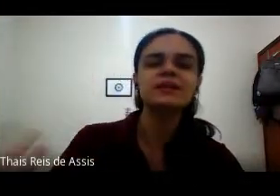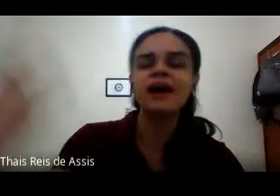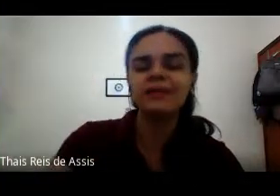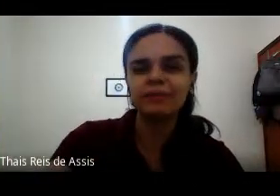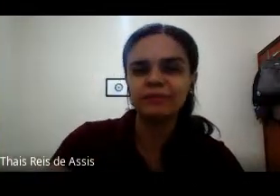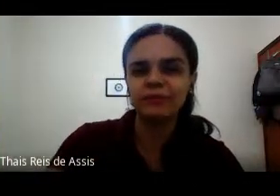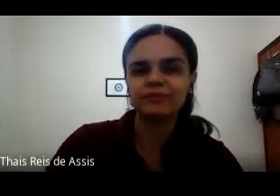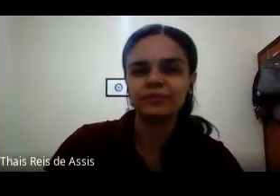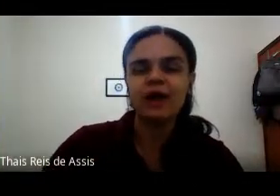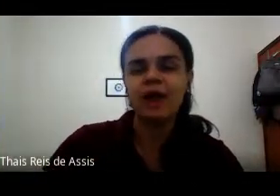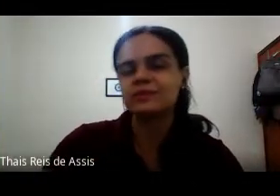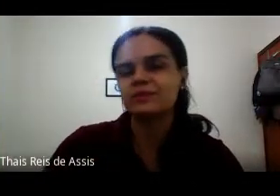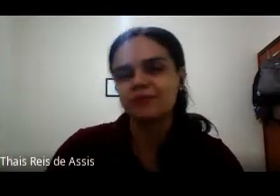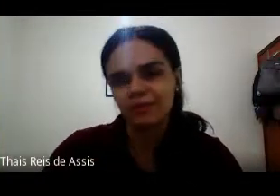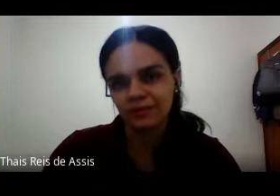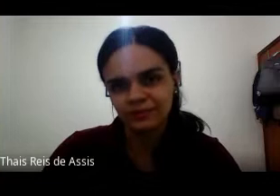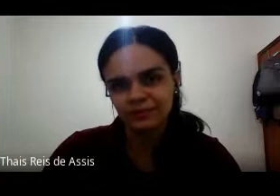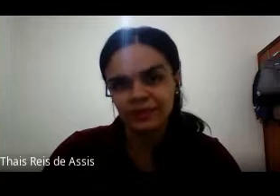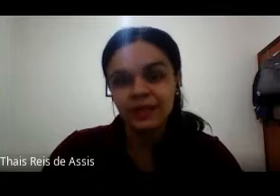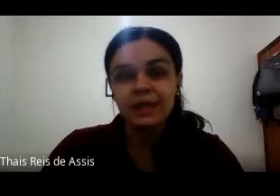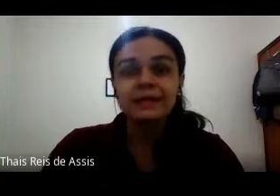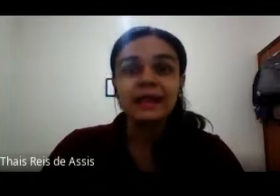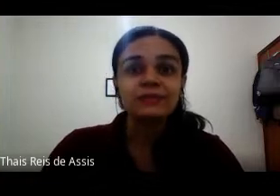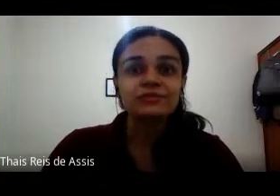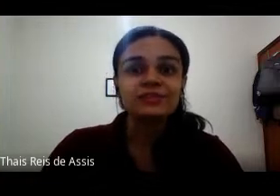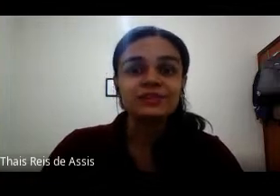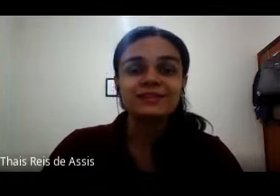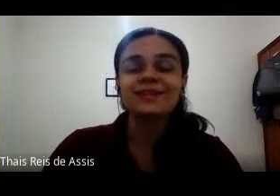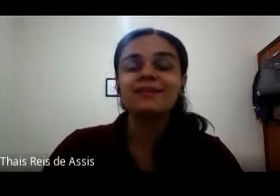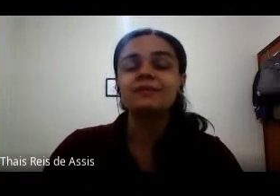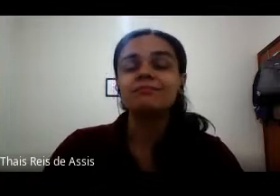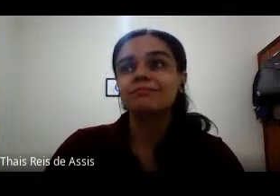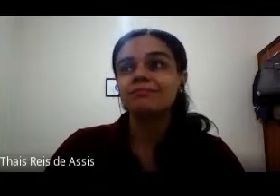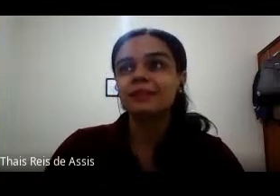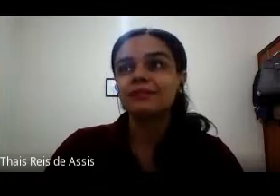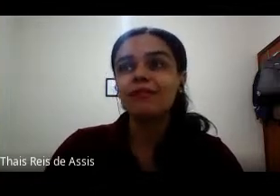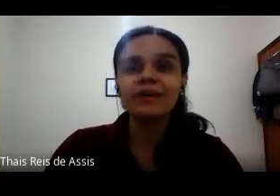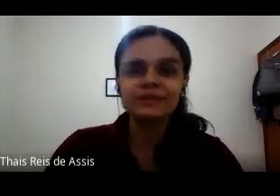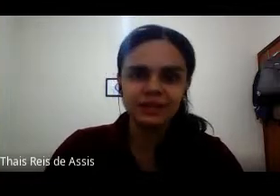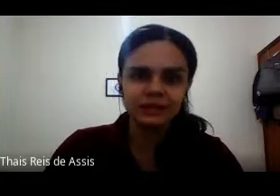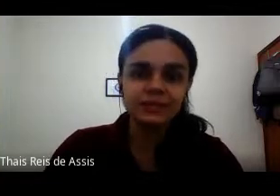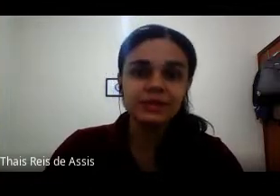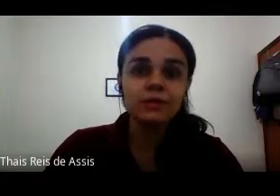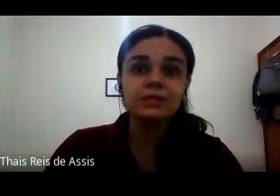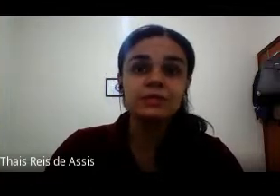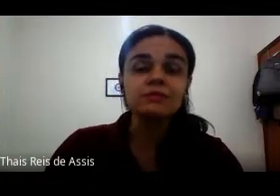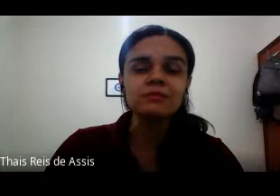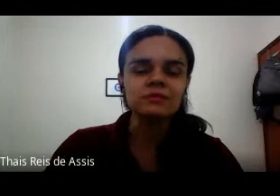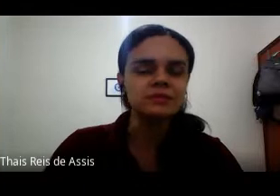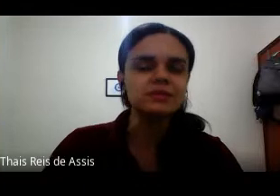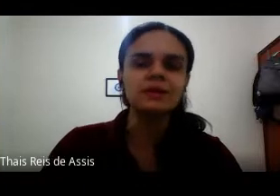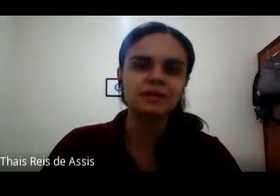se adaptou ao ensino remoto. Quem não tinha, tem gente que ainda foi inserido, mas nem